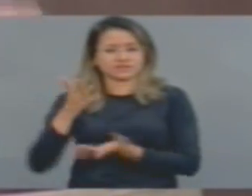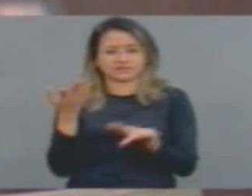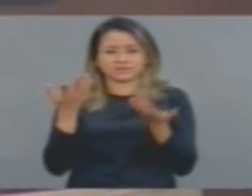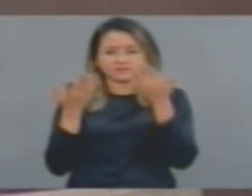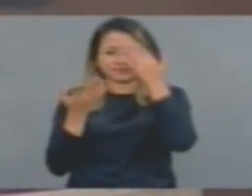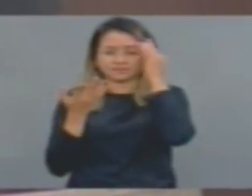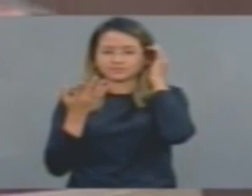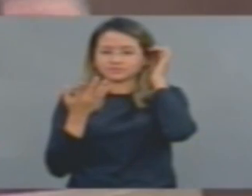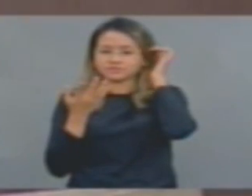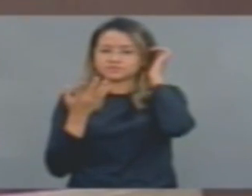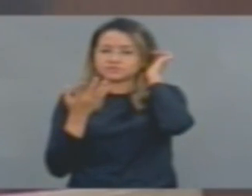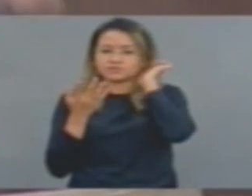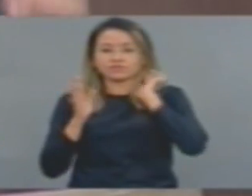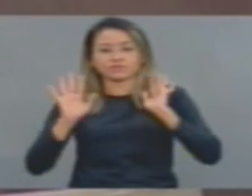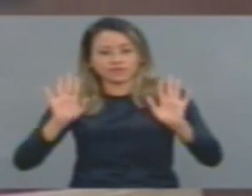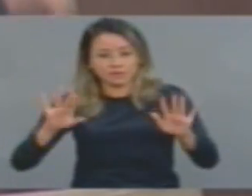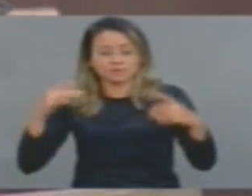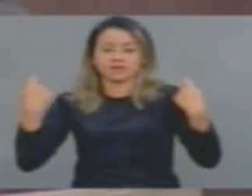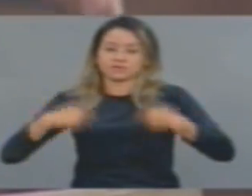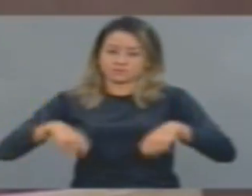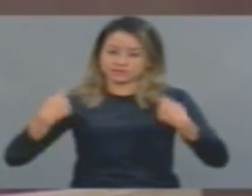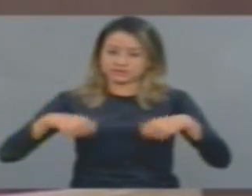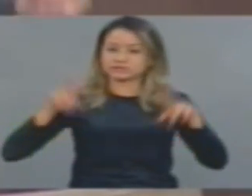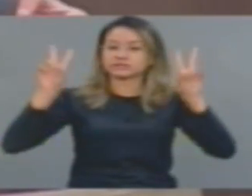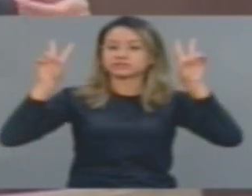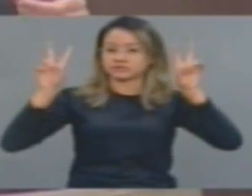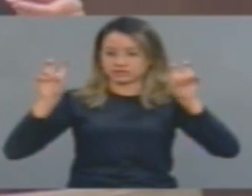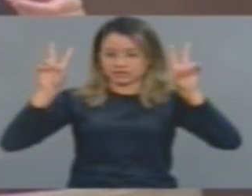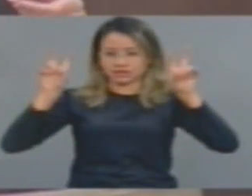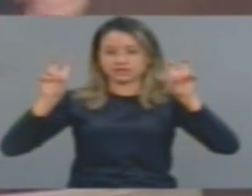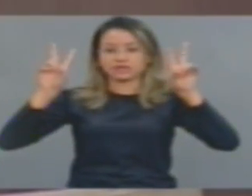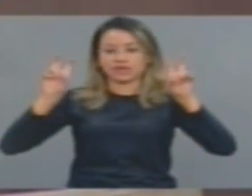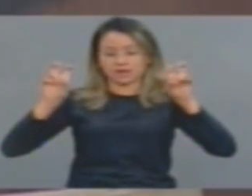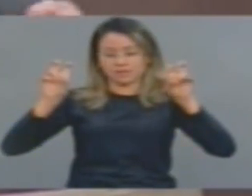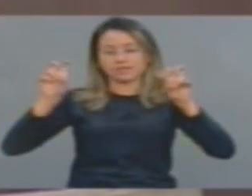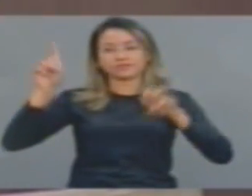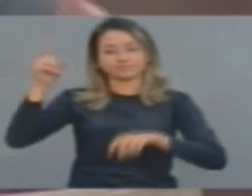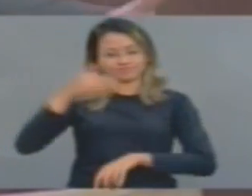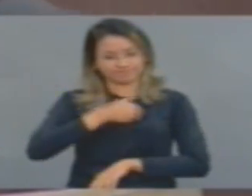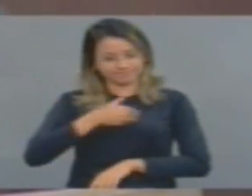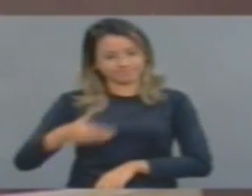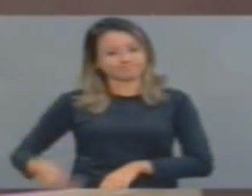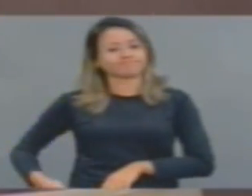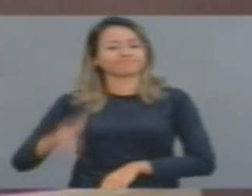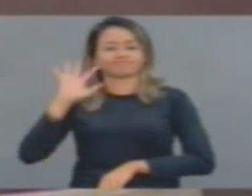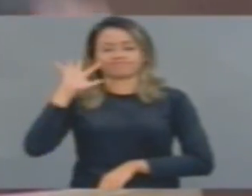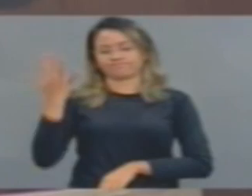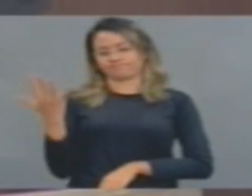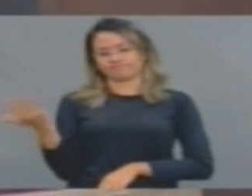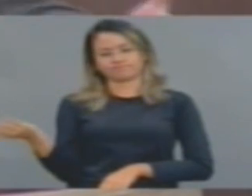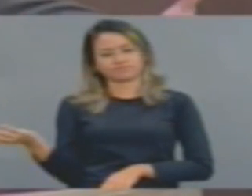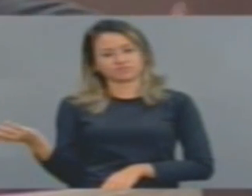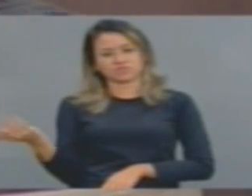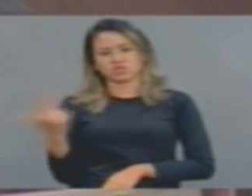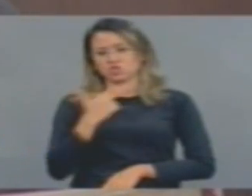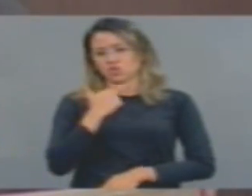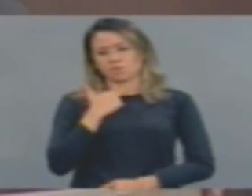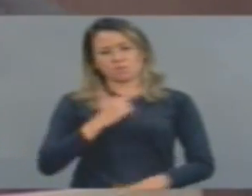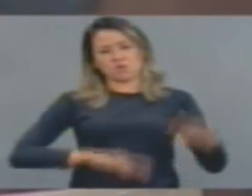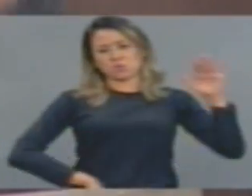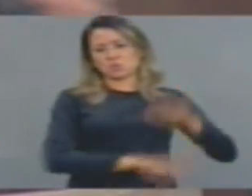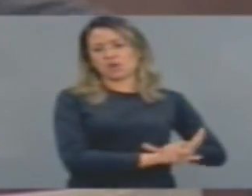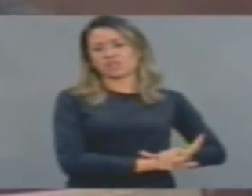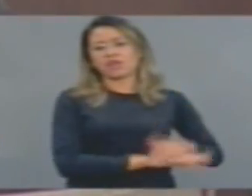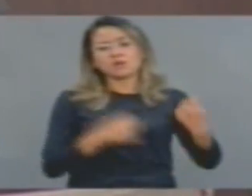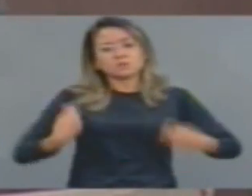e ao cabo, é necessário que esse tema chegue à mesa do governador e que ele tome alguma